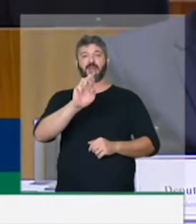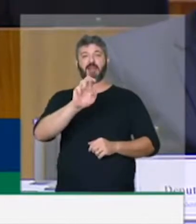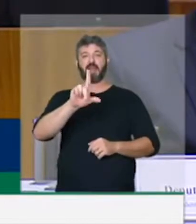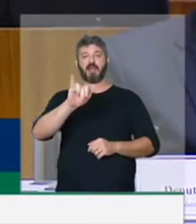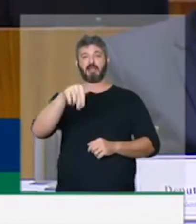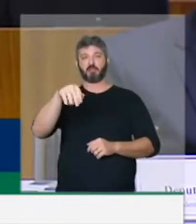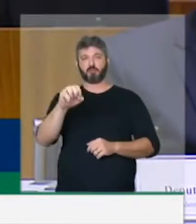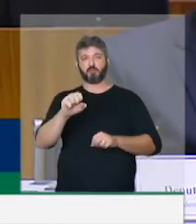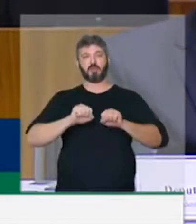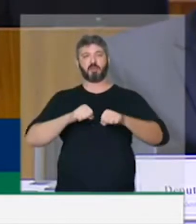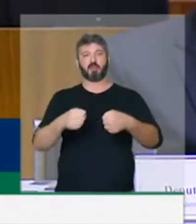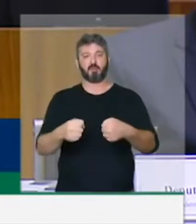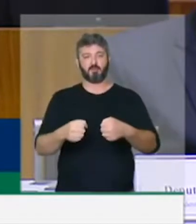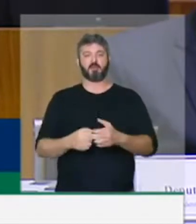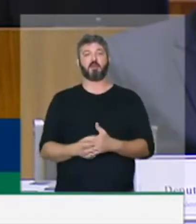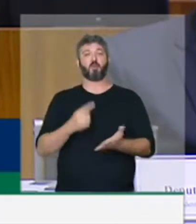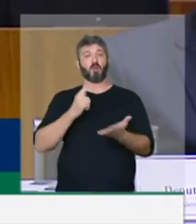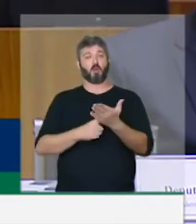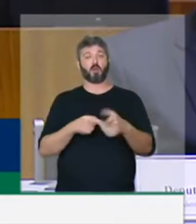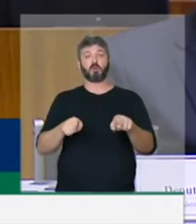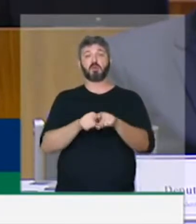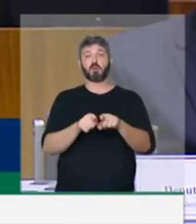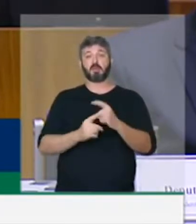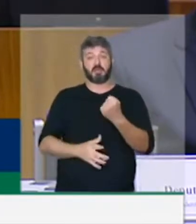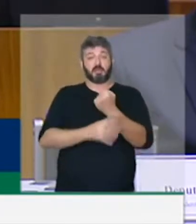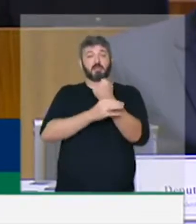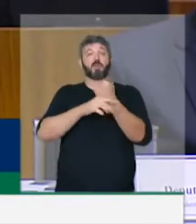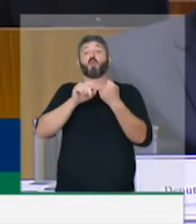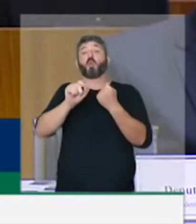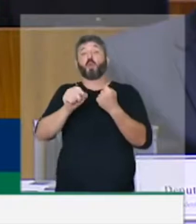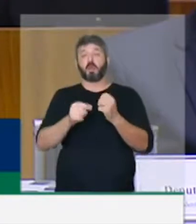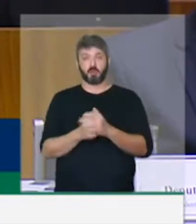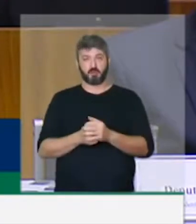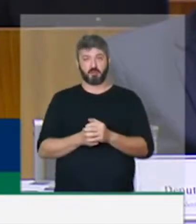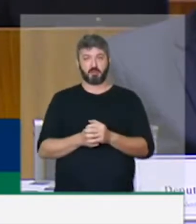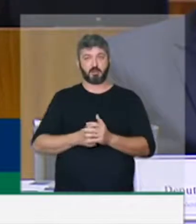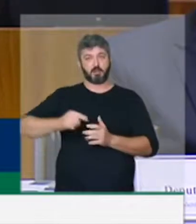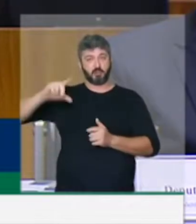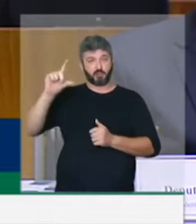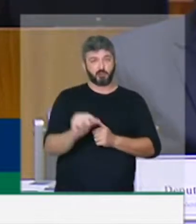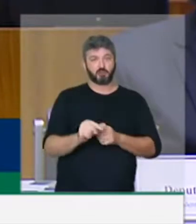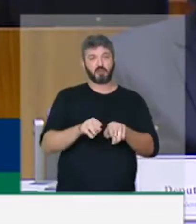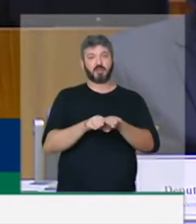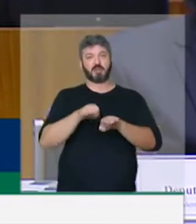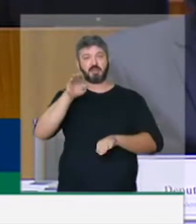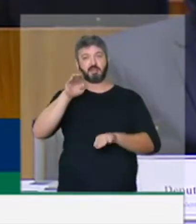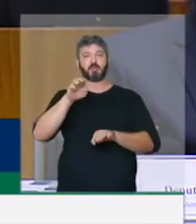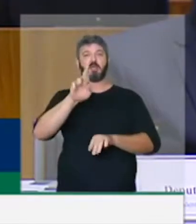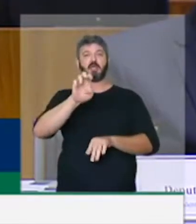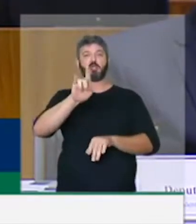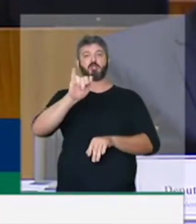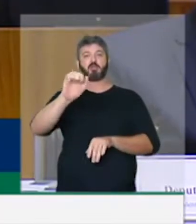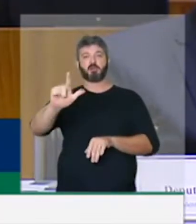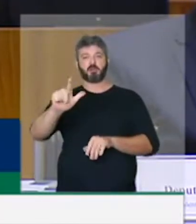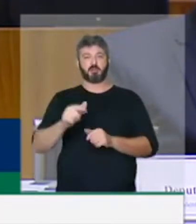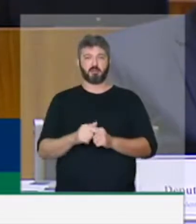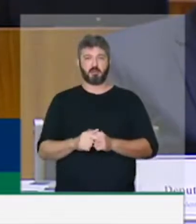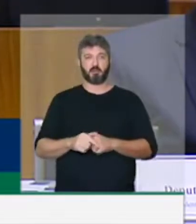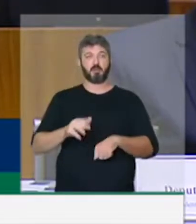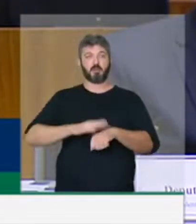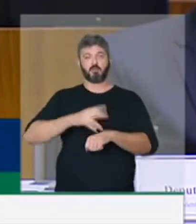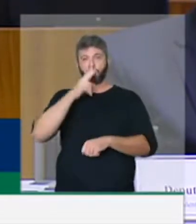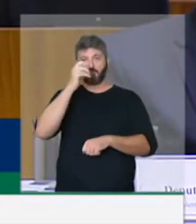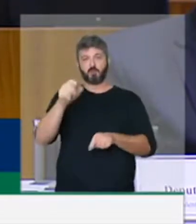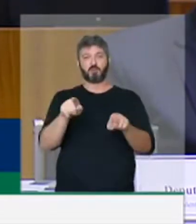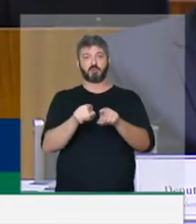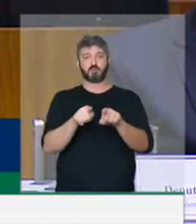com uma visão e um pacto federativo que assegure, dentre outras conquistas, a redução das desigualdades regionais e o fortalecimento